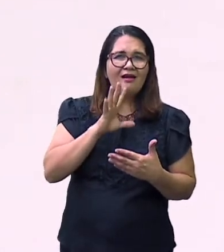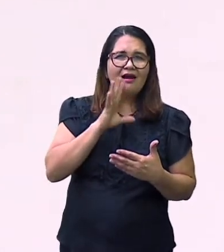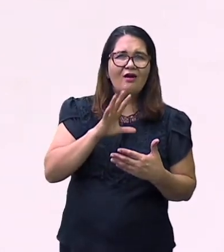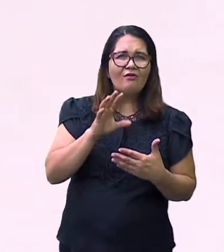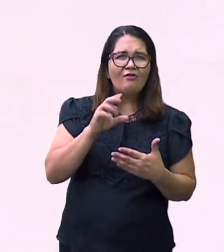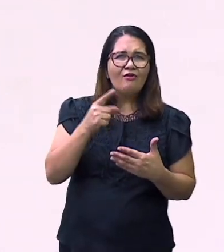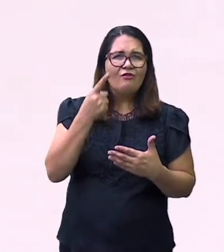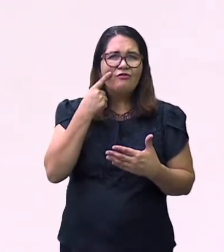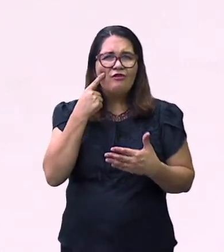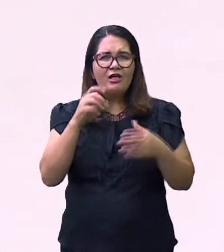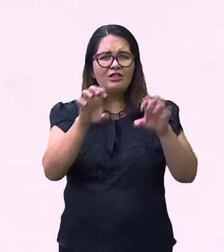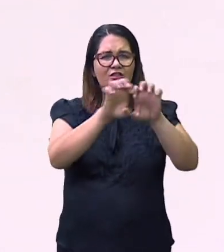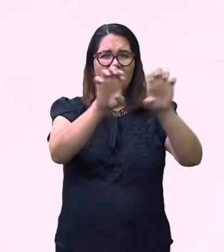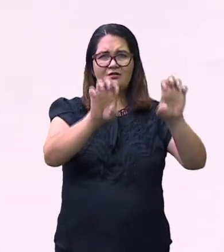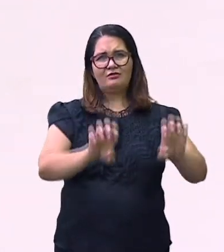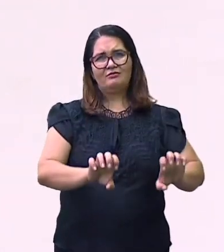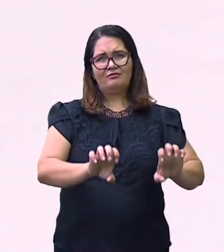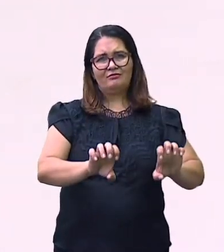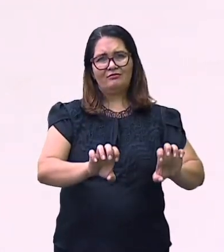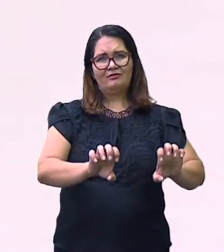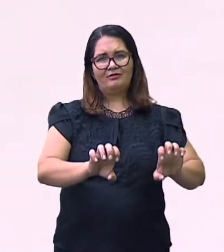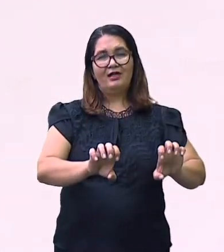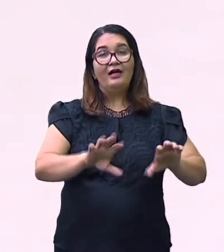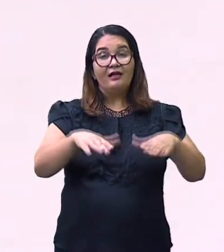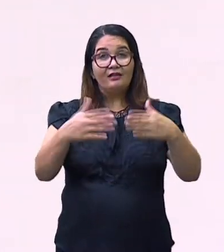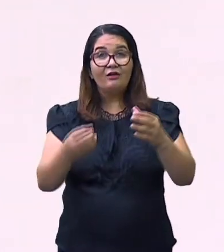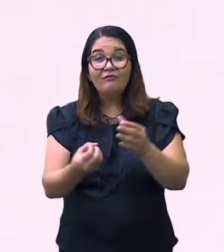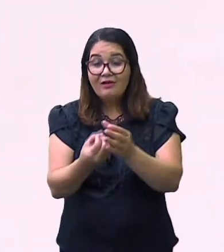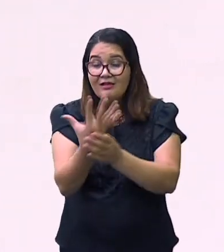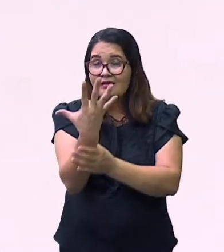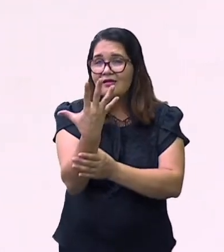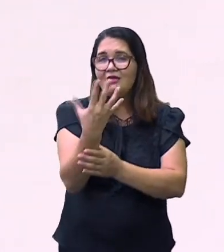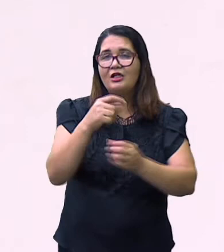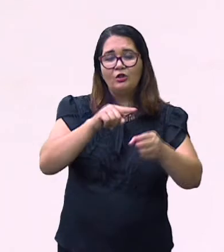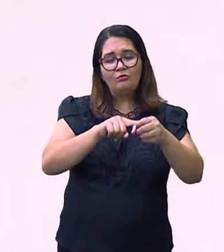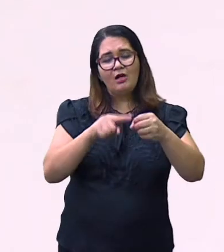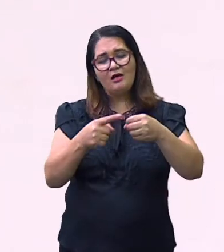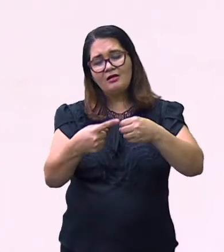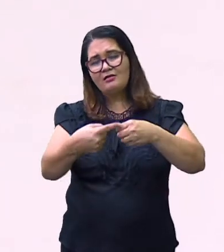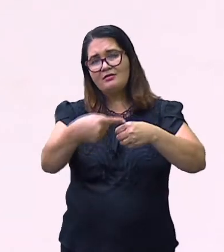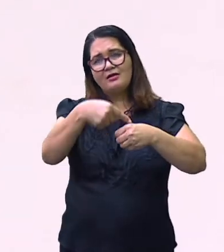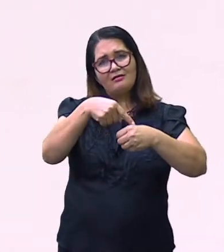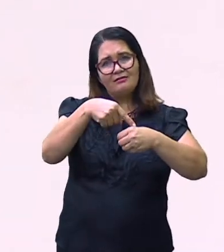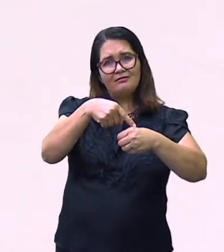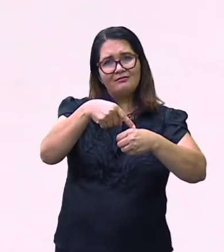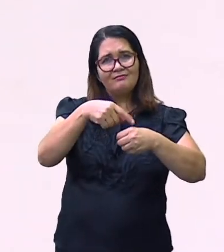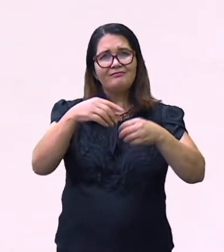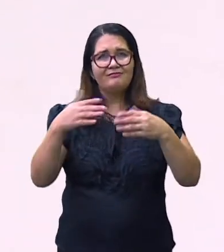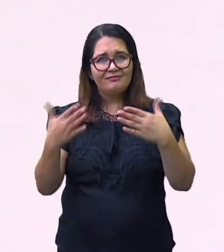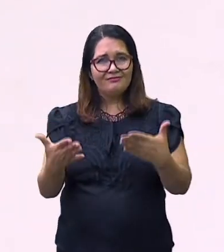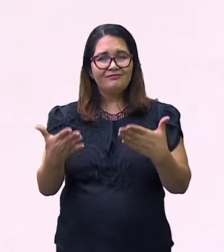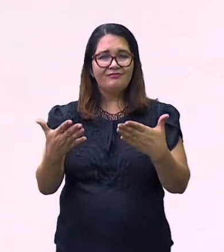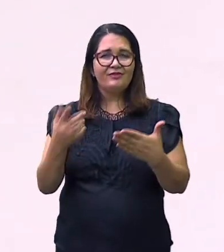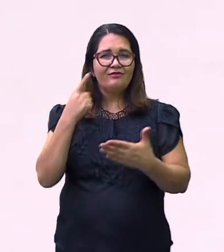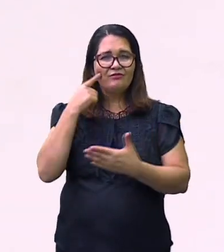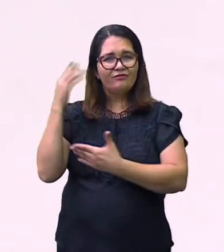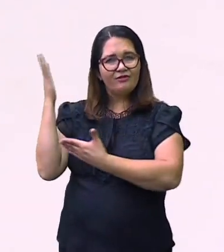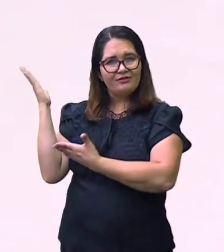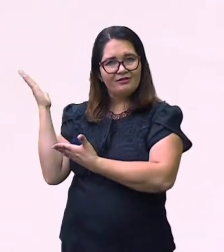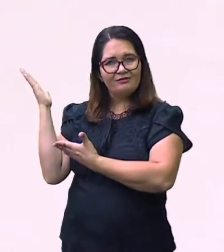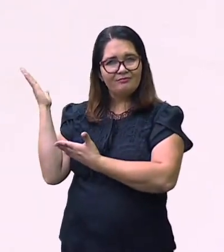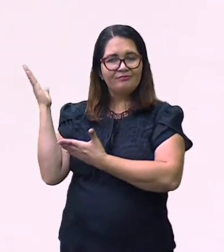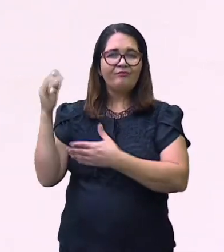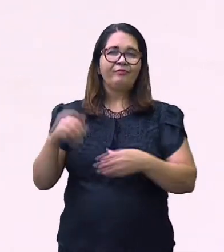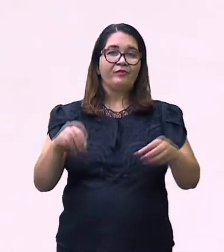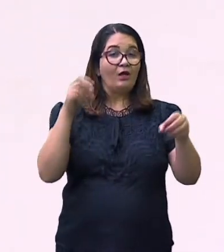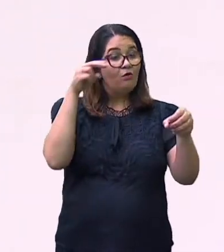meu núcleo. Então, eu vou ter o nucleotídeo coladinho ali, bem no centro do